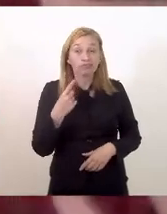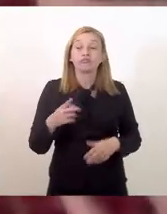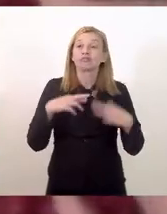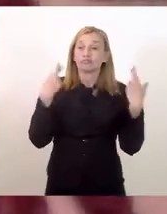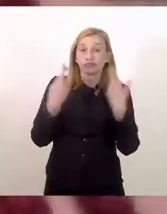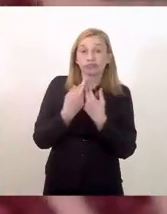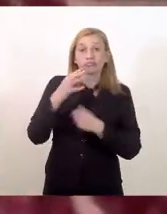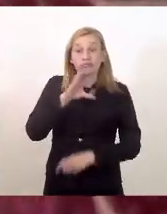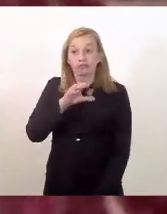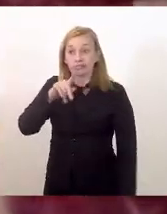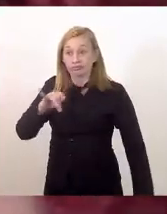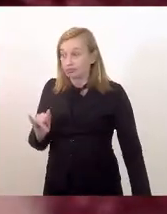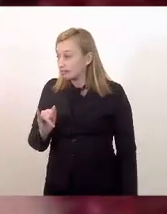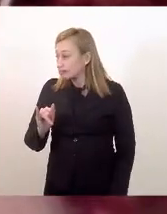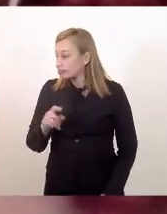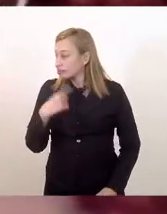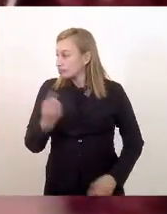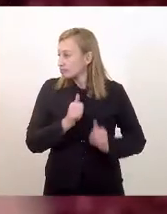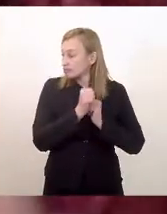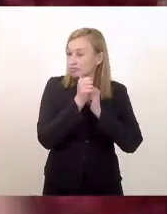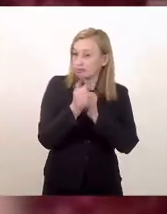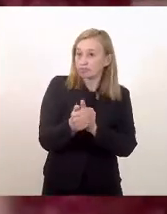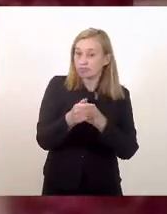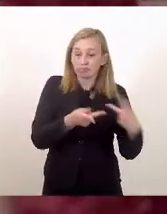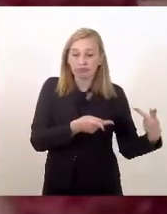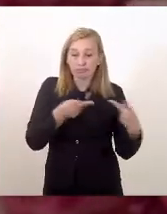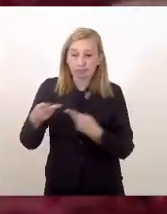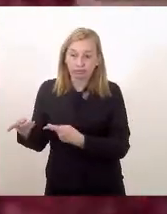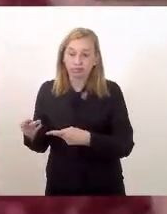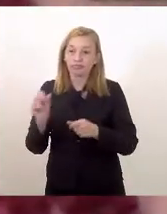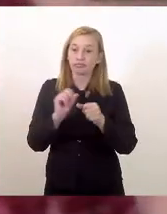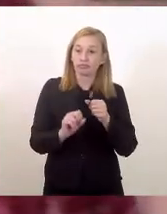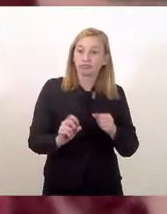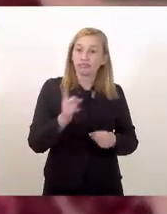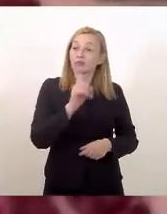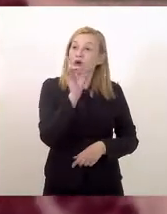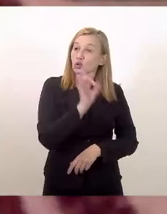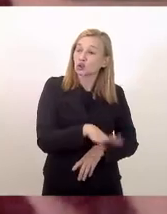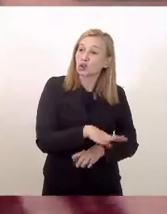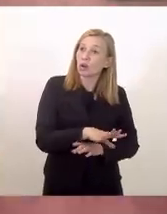CPI, nós acompanhamos nas visitas que fazemos, não só, né,